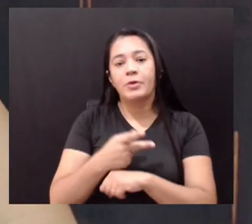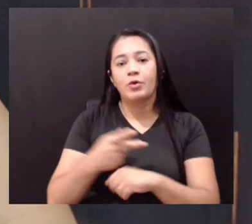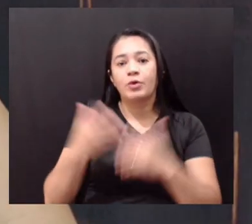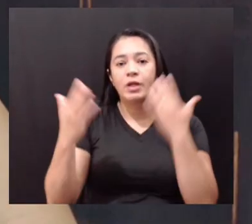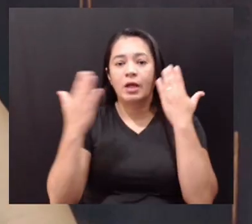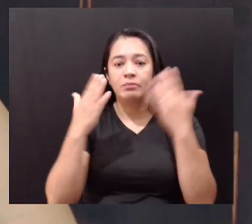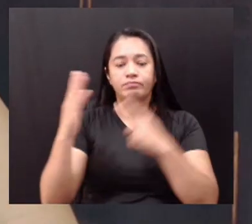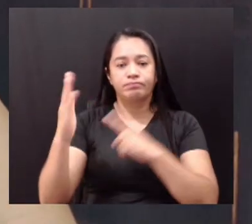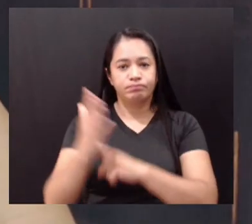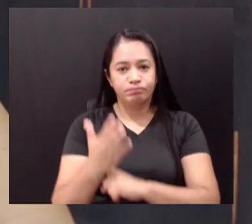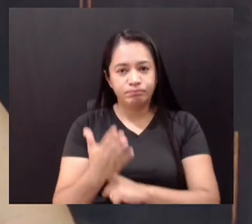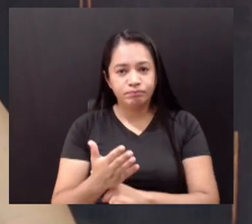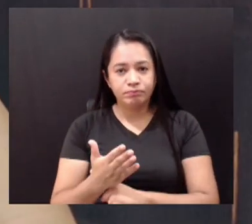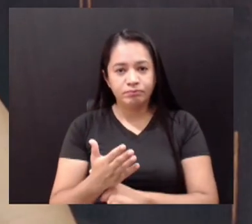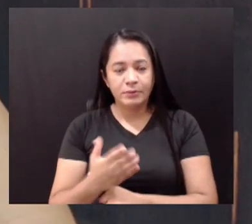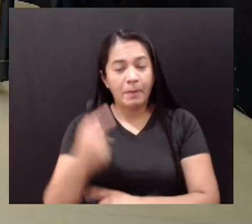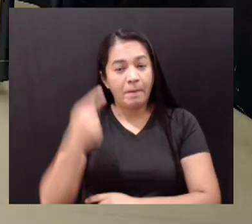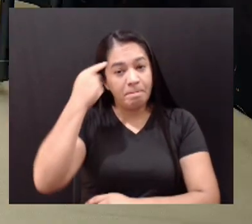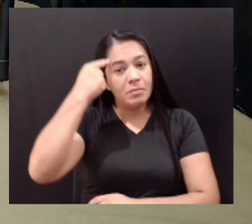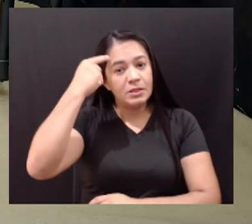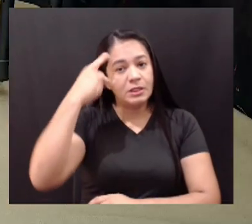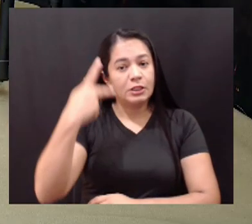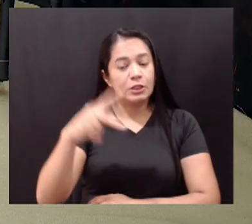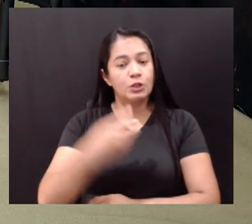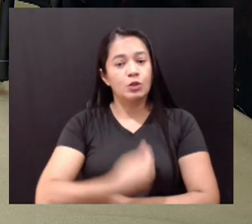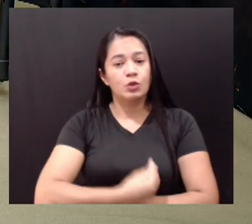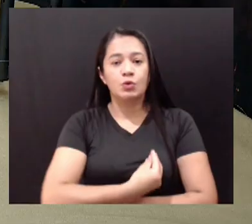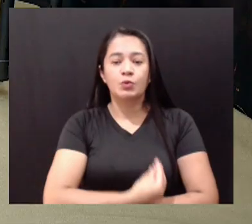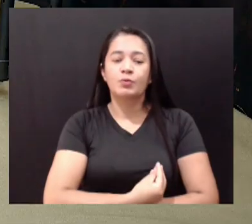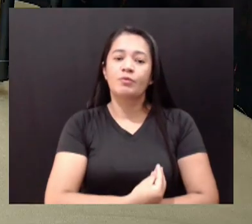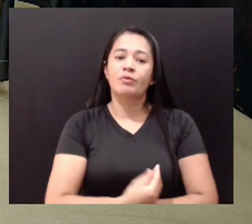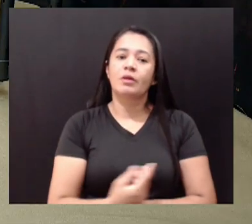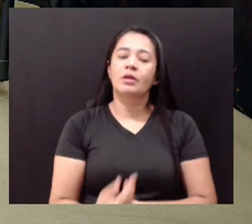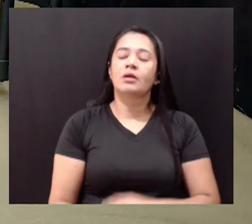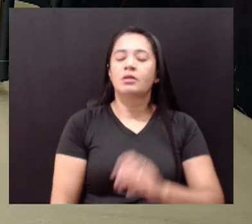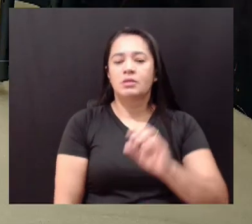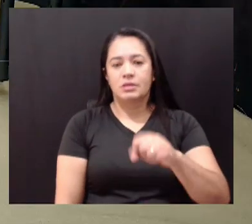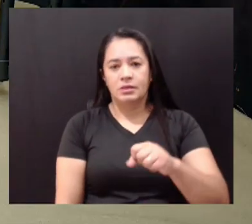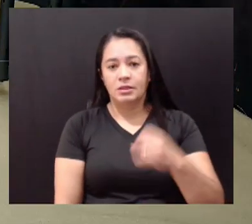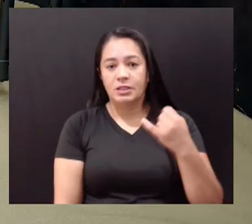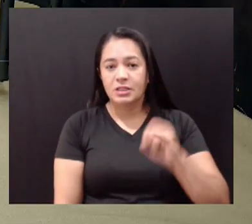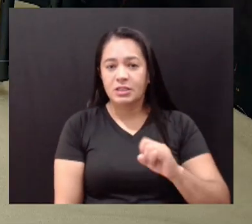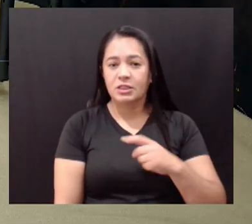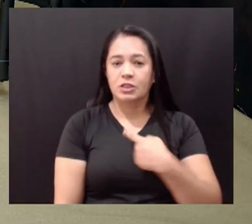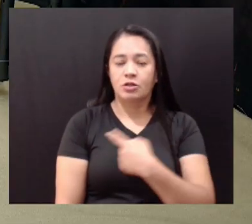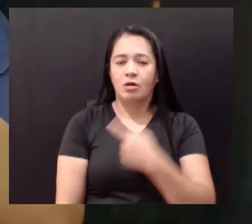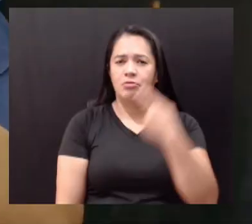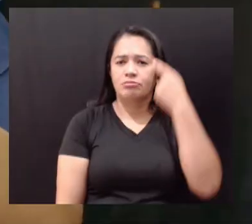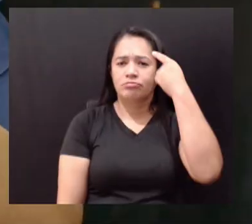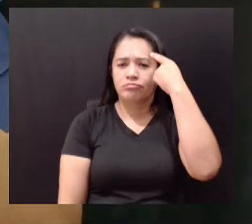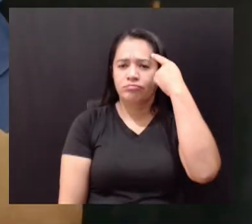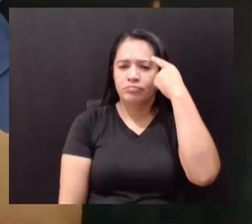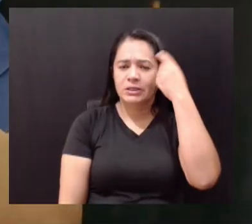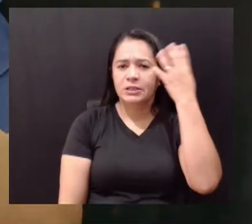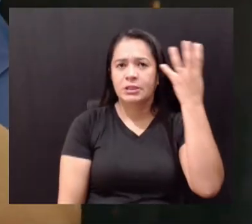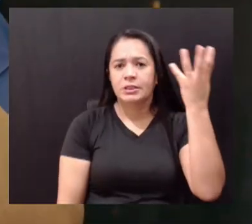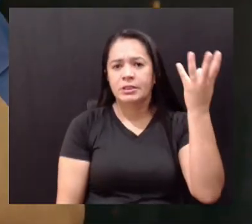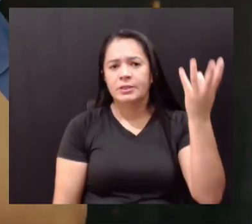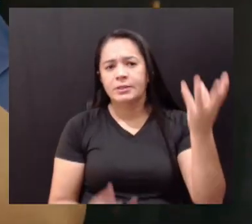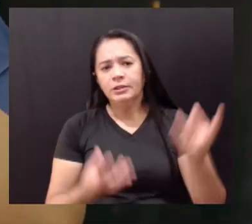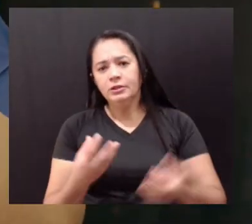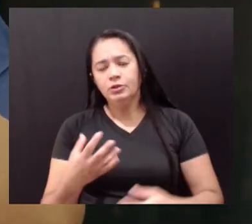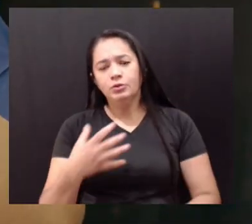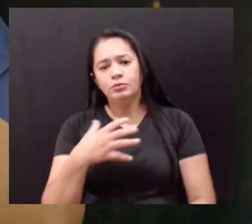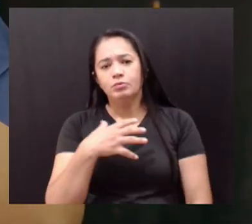né, é importante sim, porque se a gente parar para pensar, né, se é algo, depende da forma